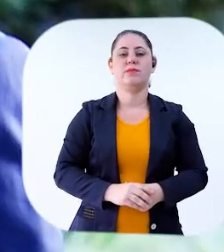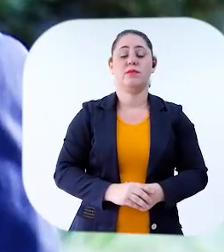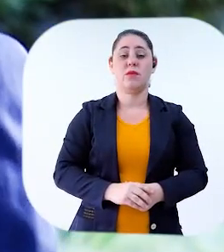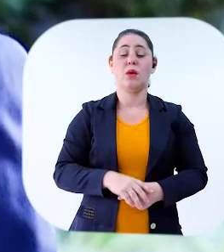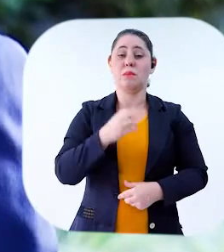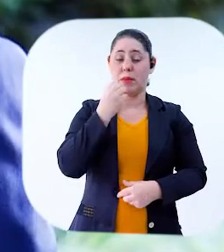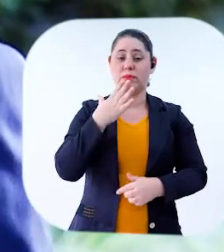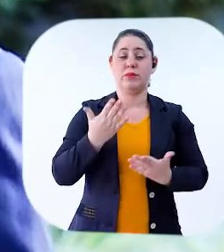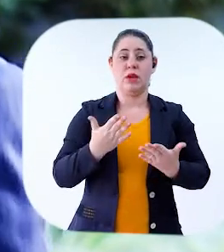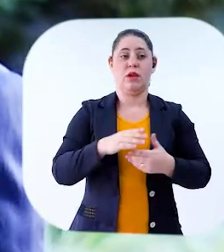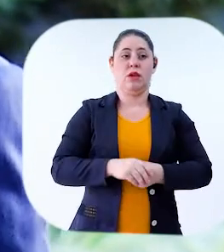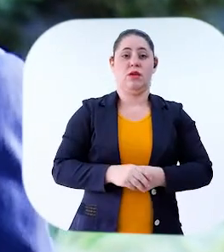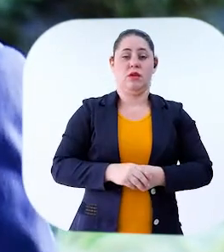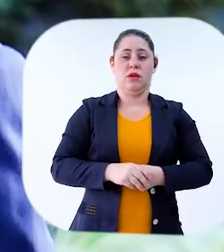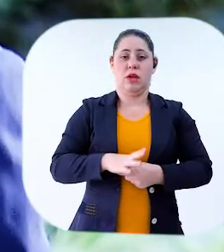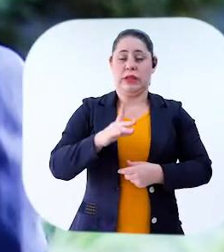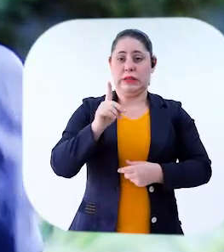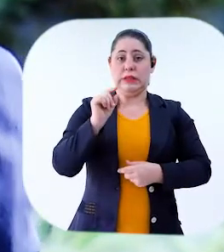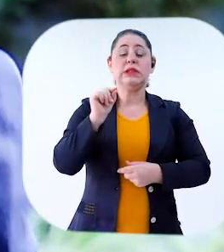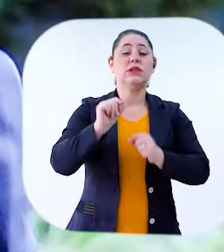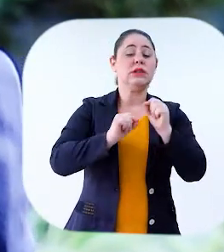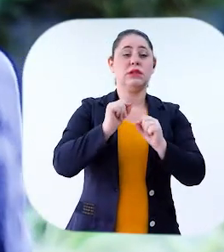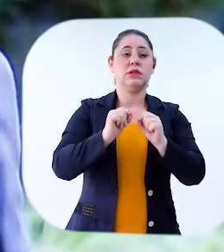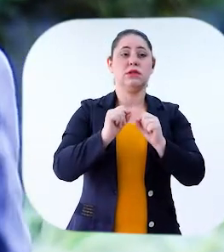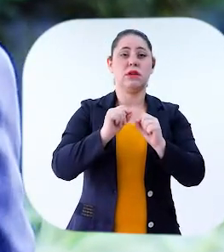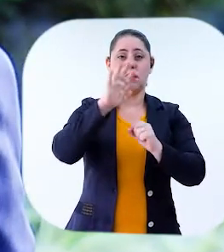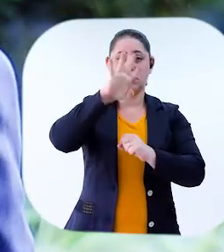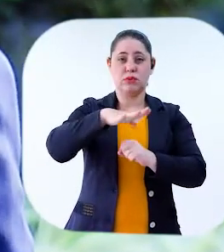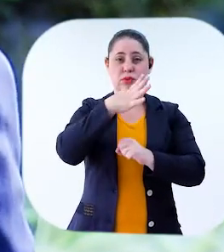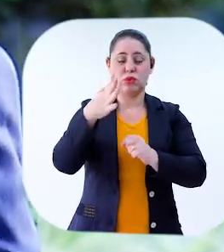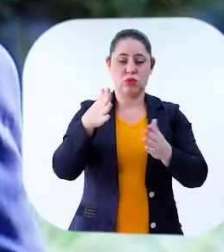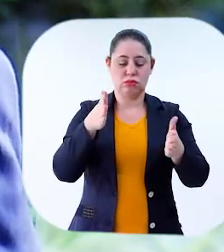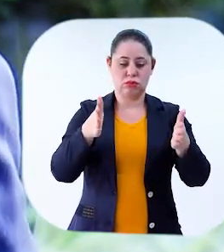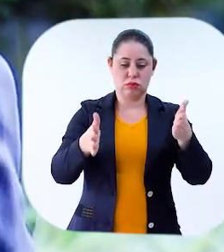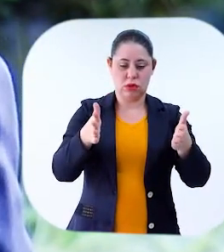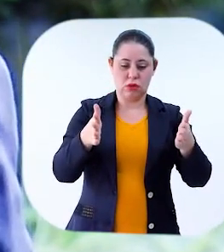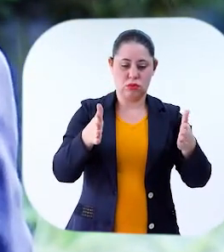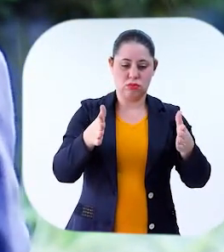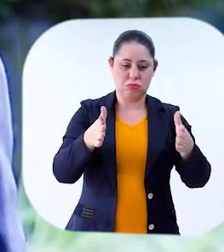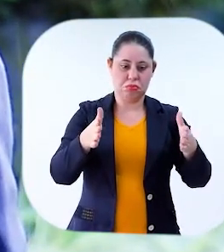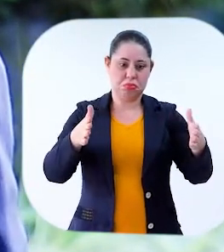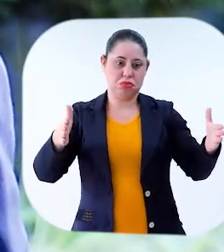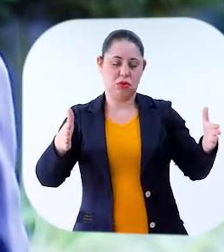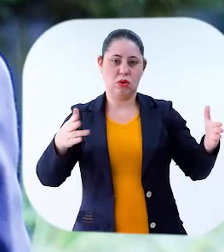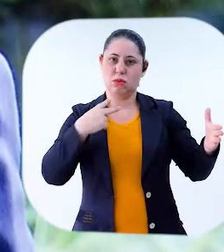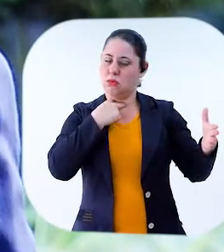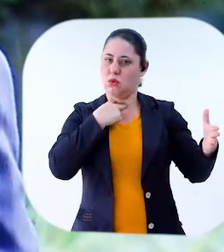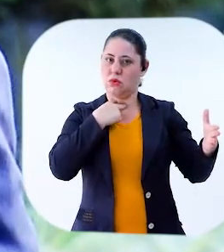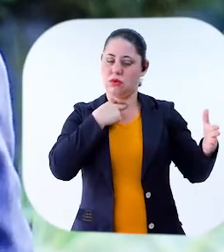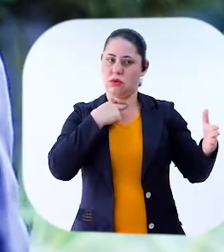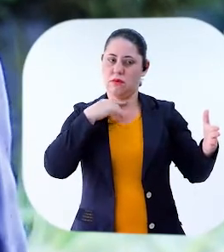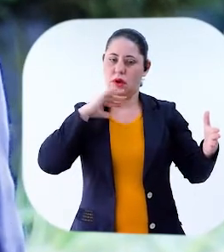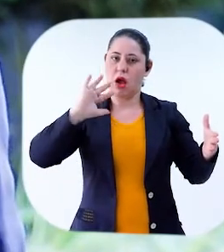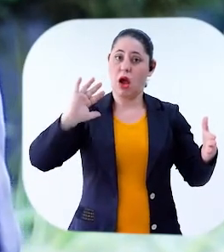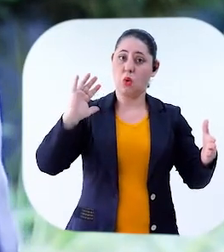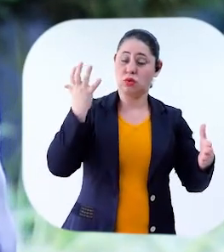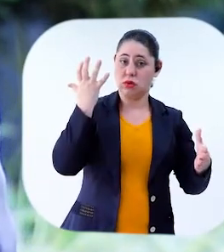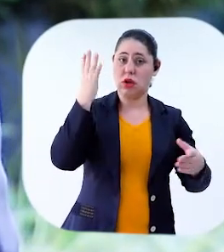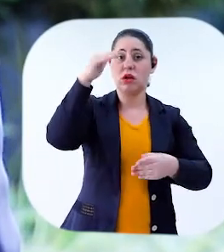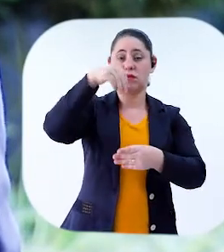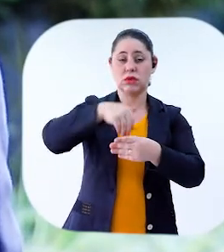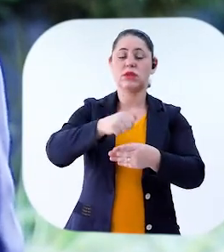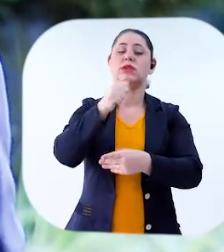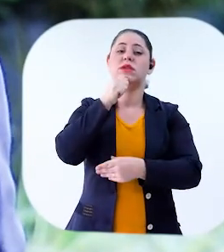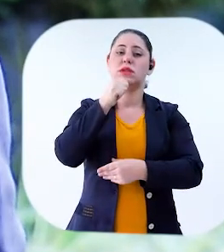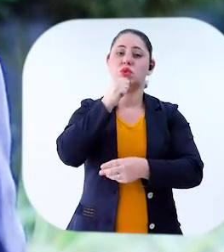Tá. A questão da prorrogação do mandato, como já dissemos, não vai ser possível, então as eleições vão ter que ser